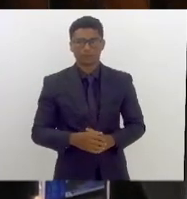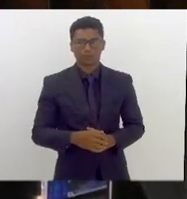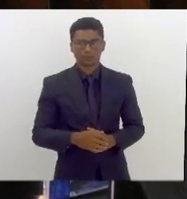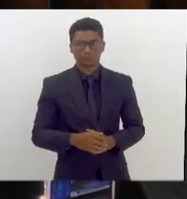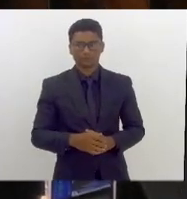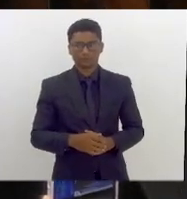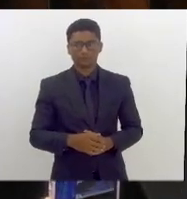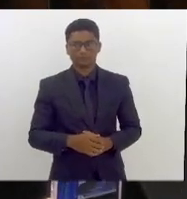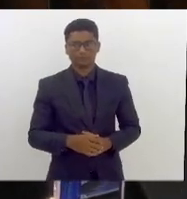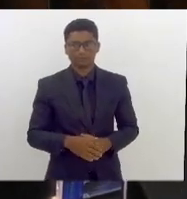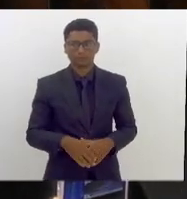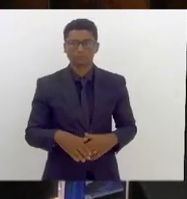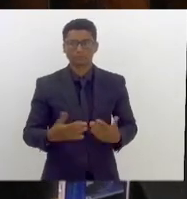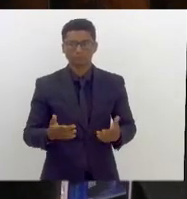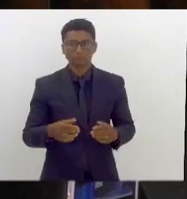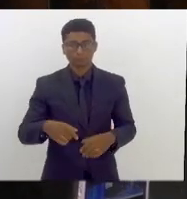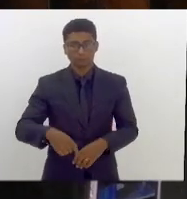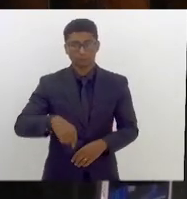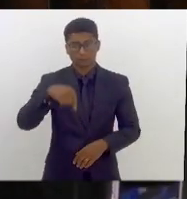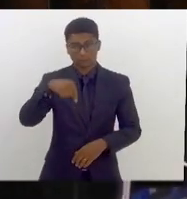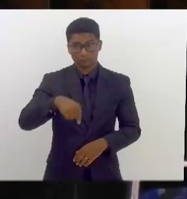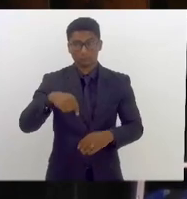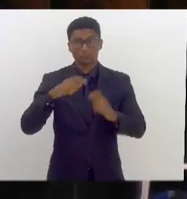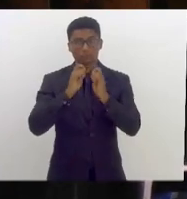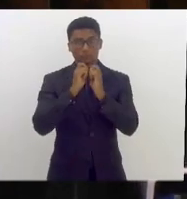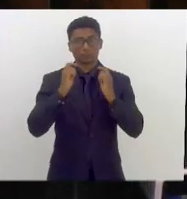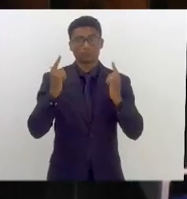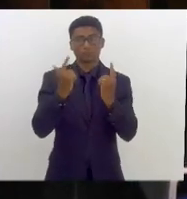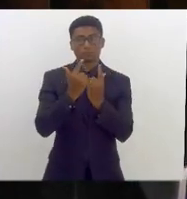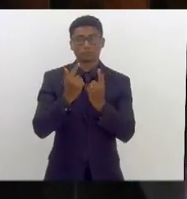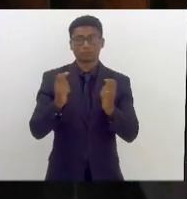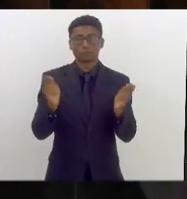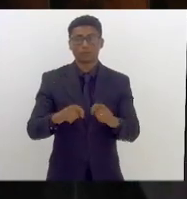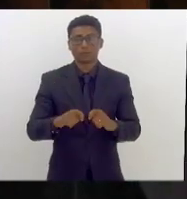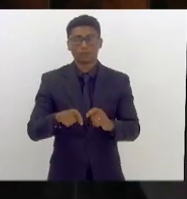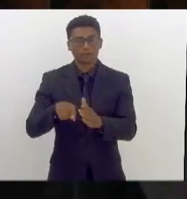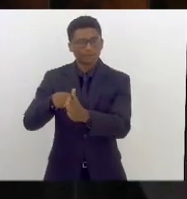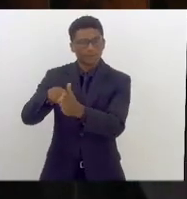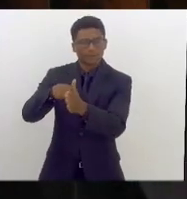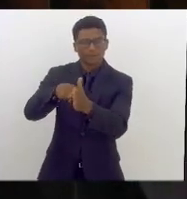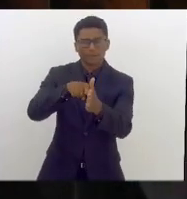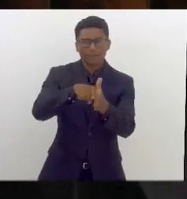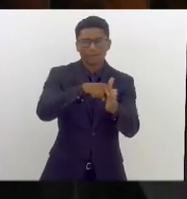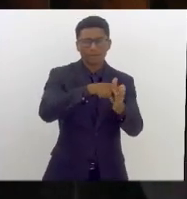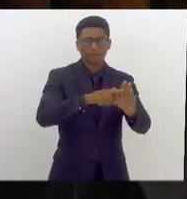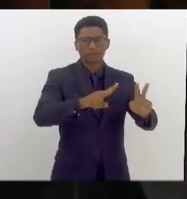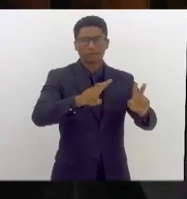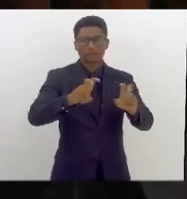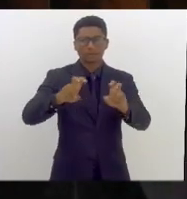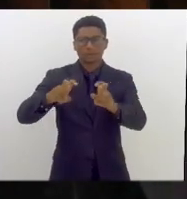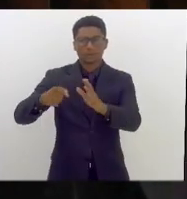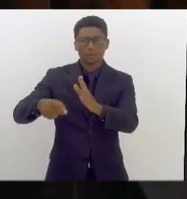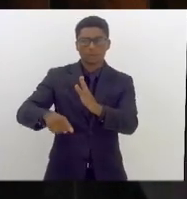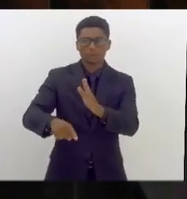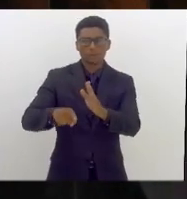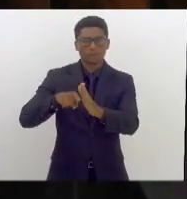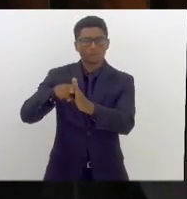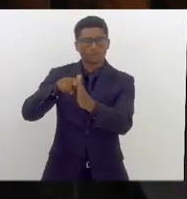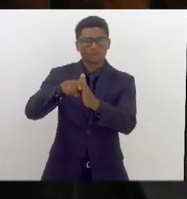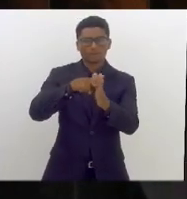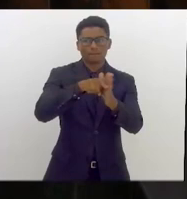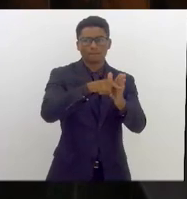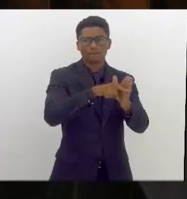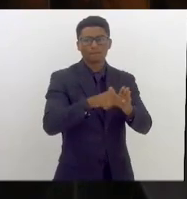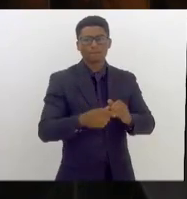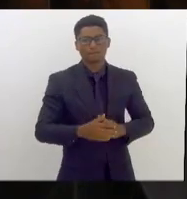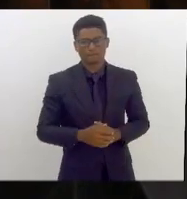deste instrumento que o parlamento tem de aprofundar investigações sobre um determinado tema, uma determinada questão de elevado